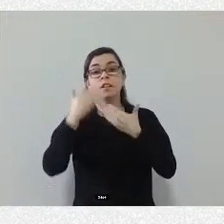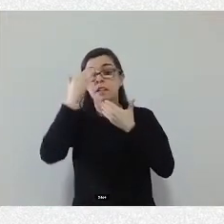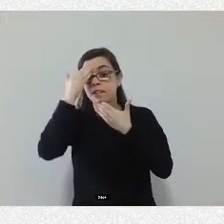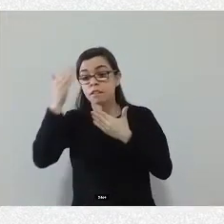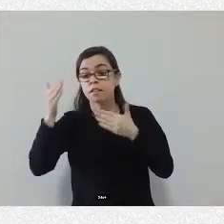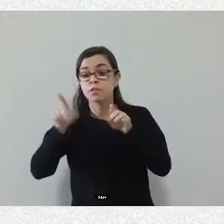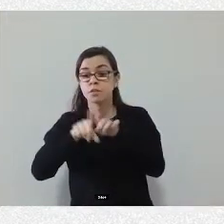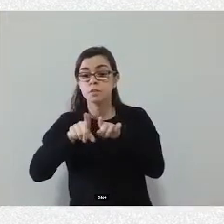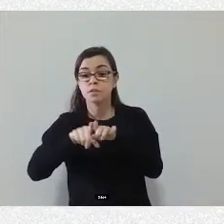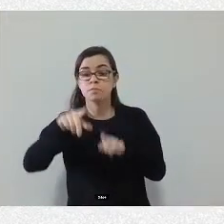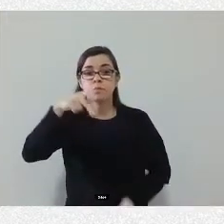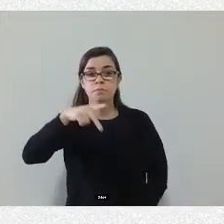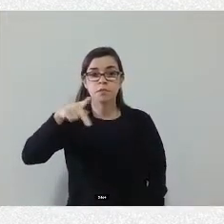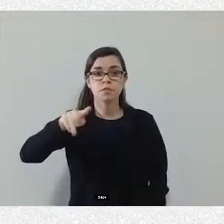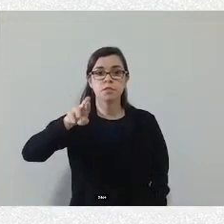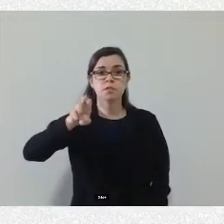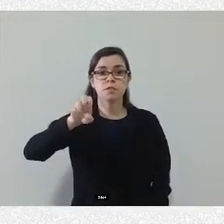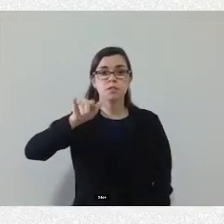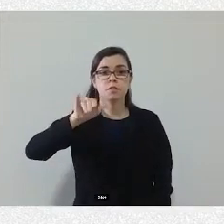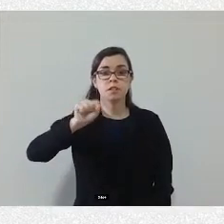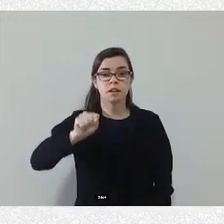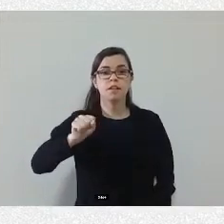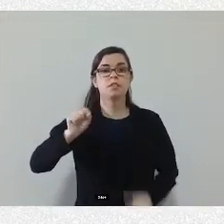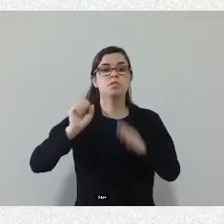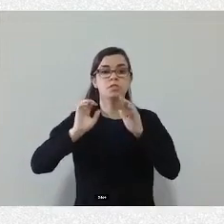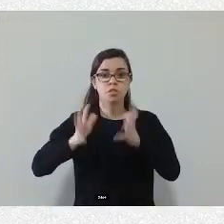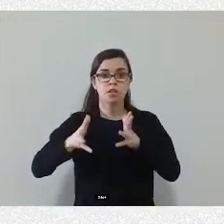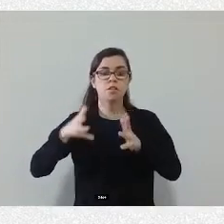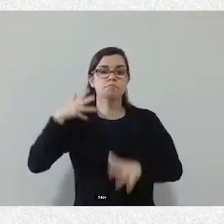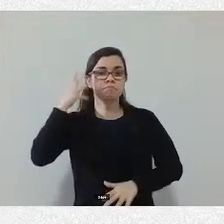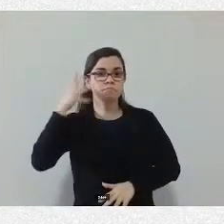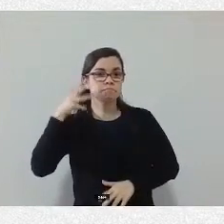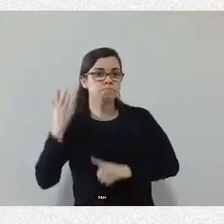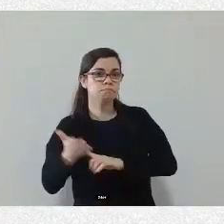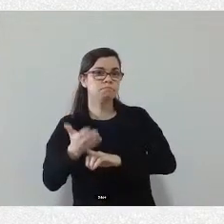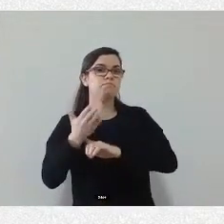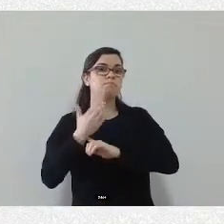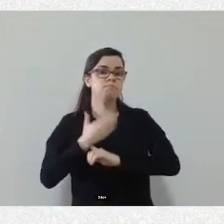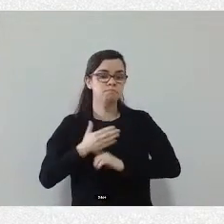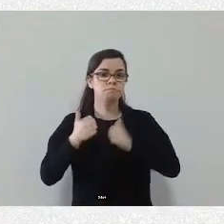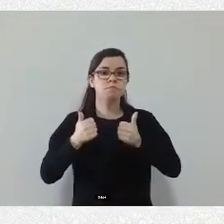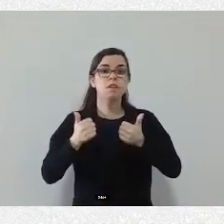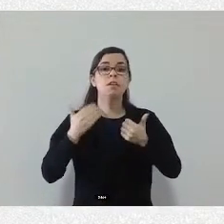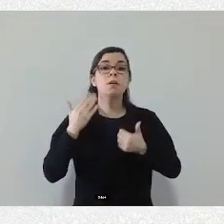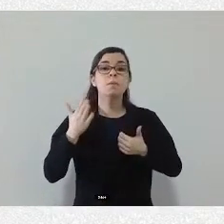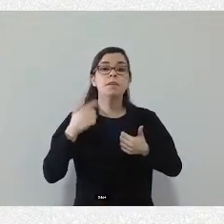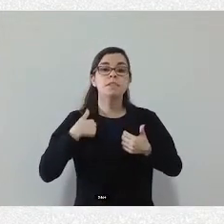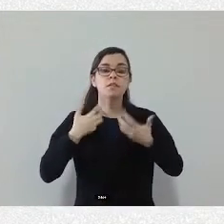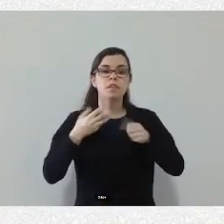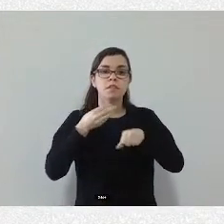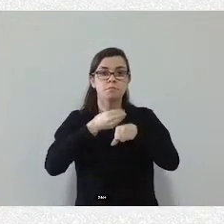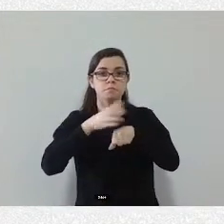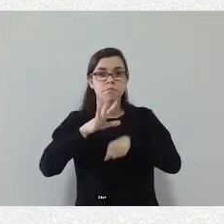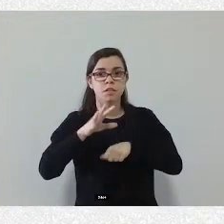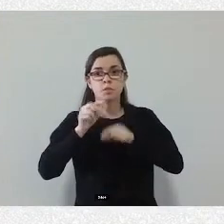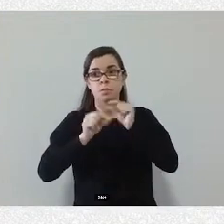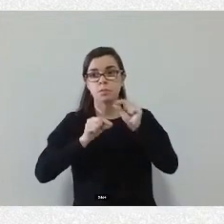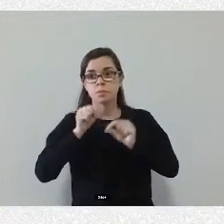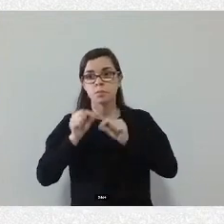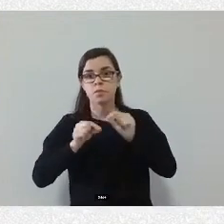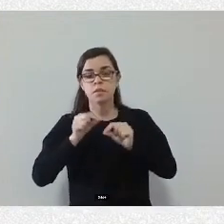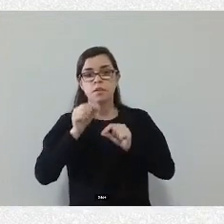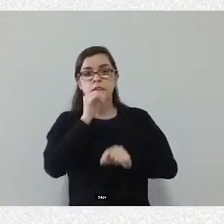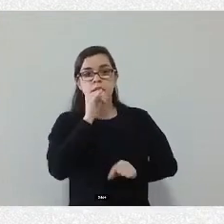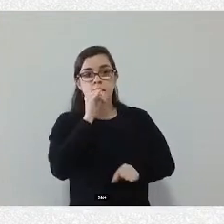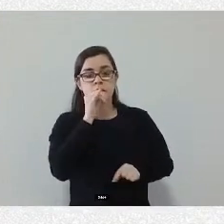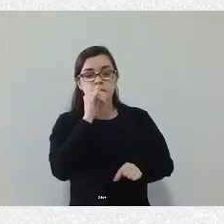aqui, mas o que eu queria deixar bem registrado é que essa pesquisa não fará nenhuma intervenção nas pessoas que moram em